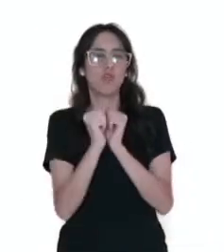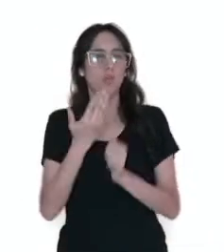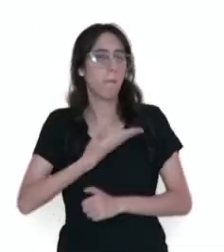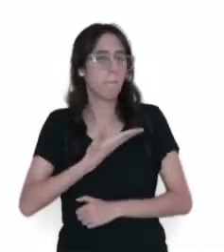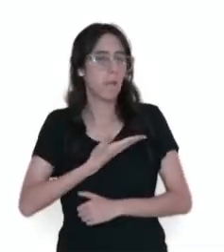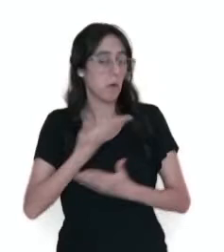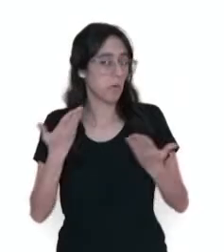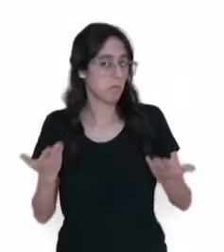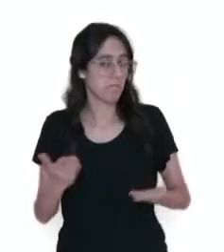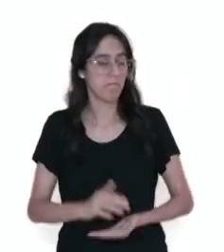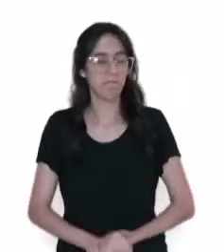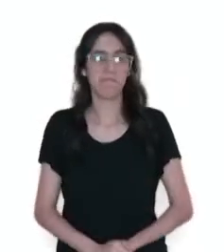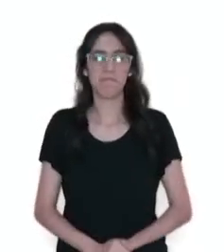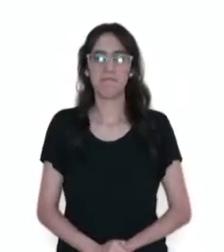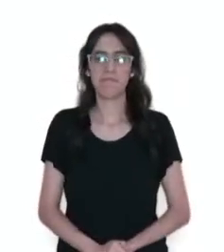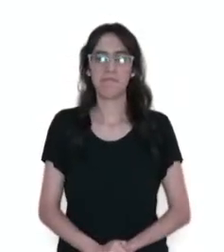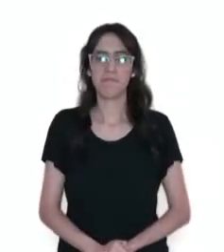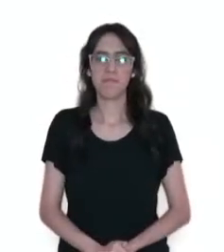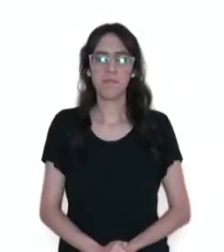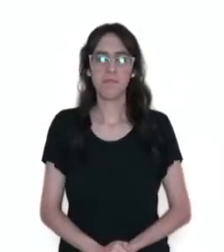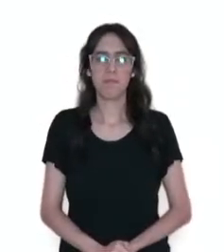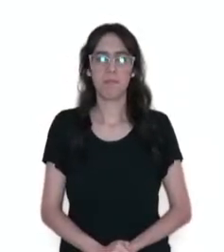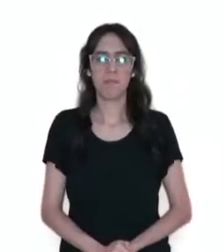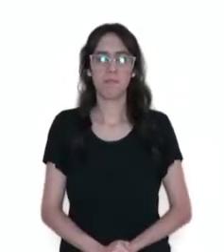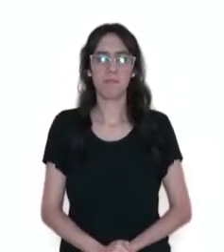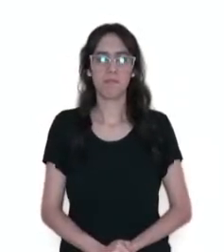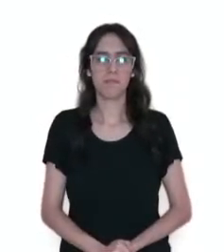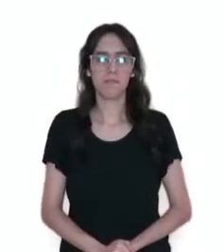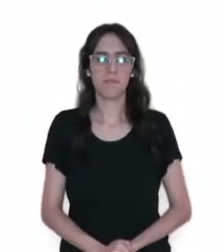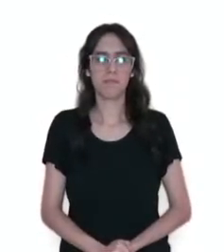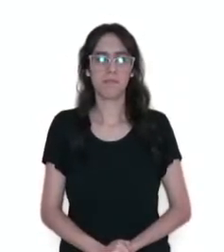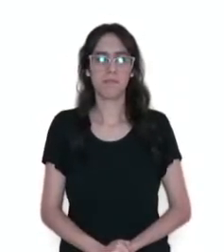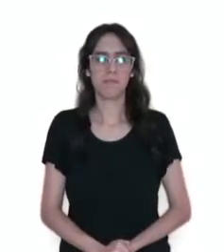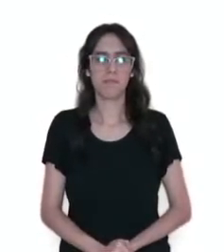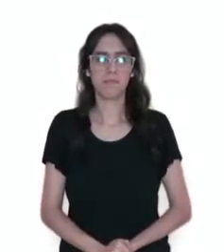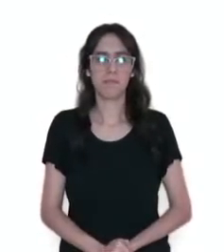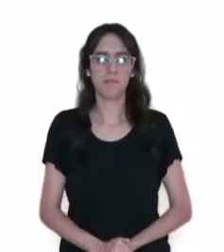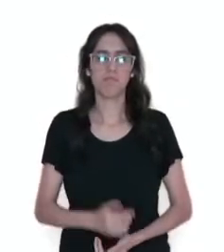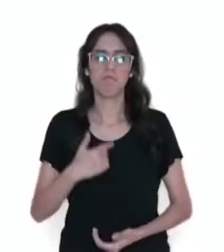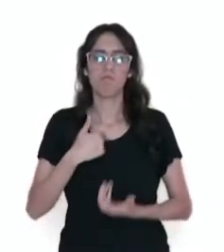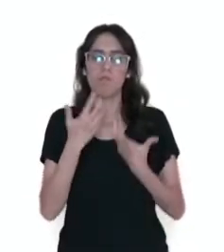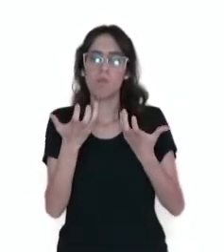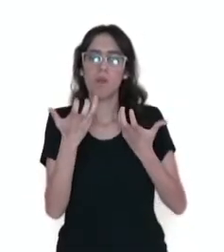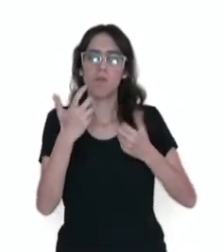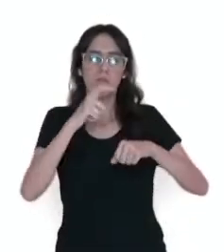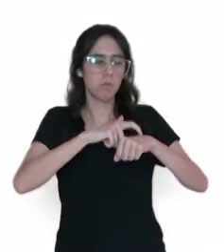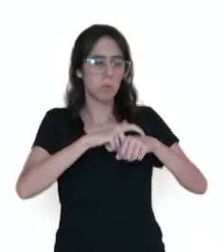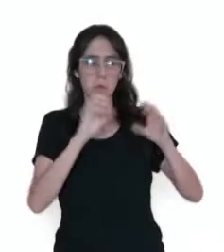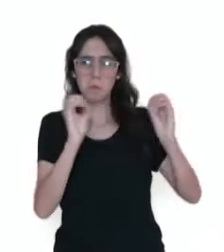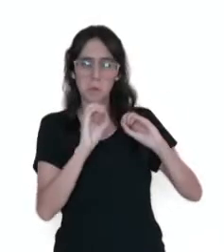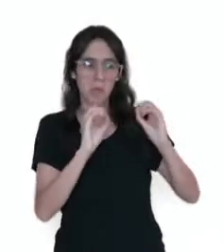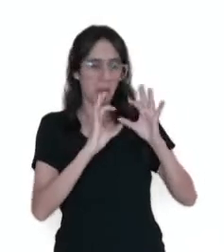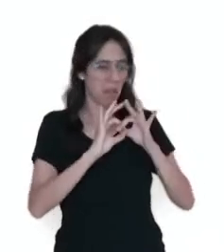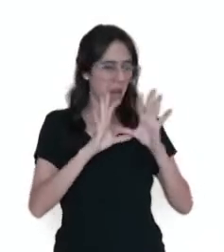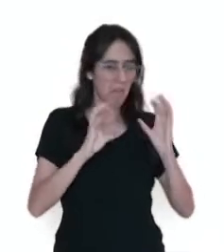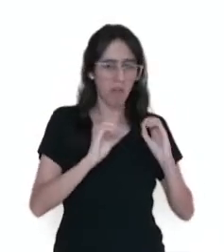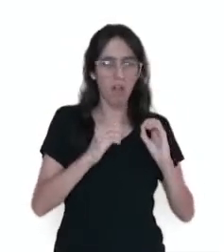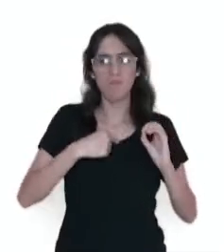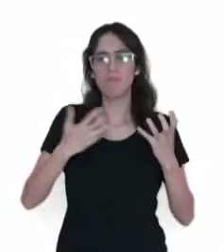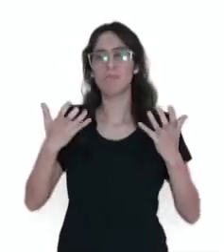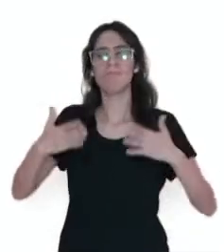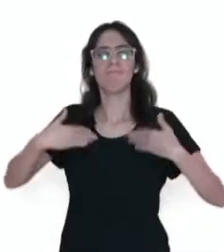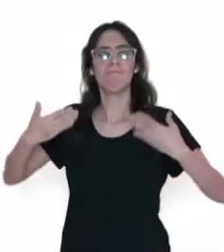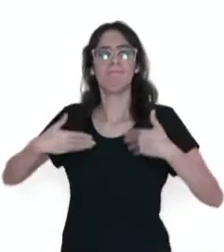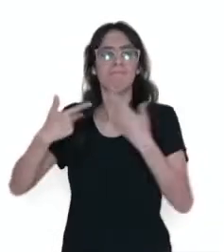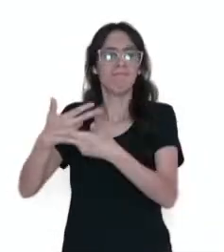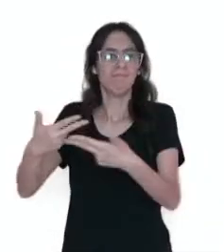amigos. Quero divertir-me em los momentos de ocio. Eu quero me divertir nos momentos livres.